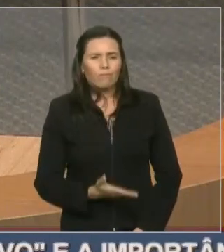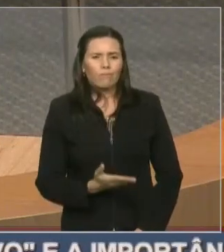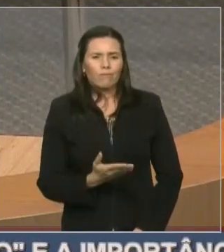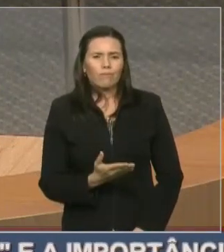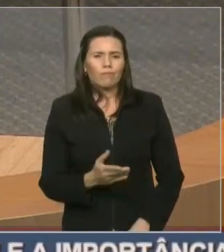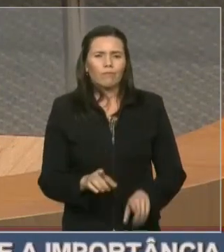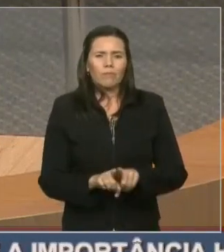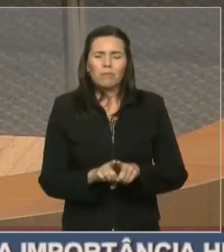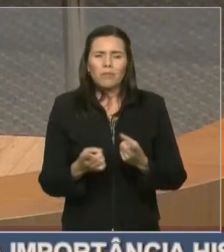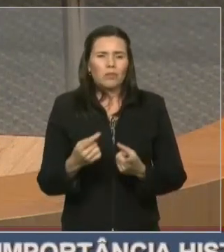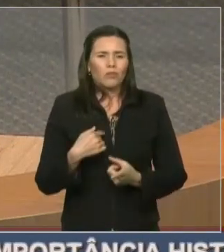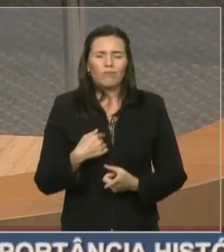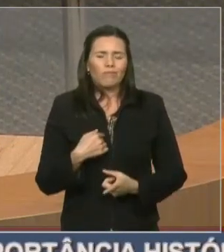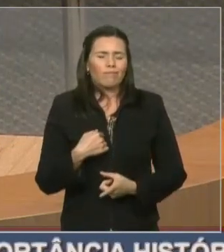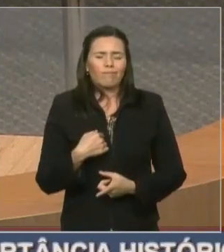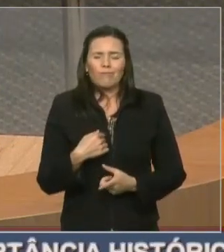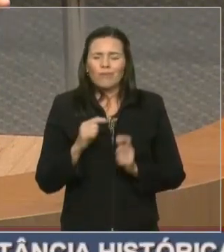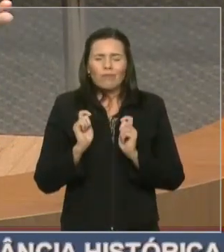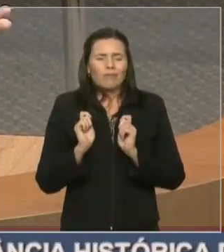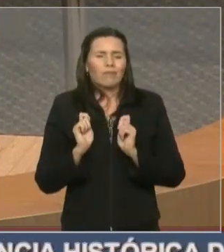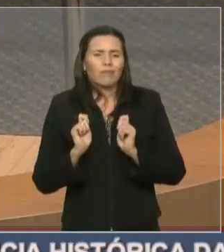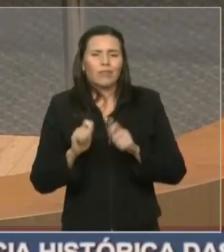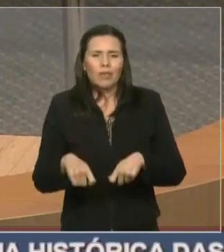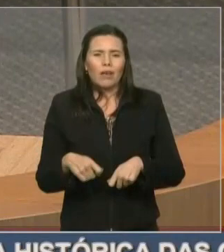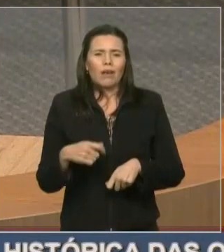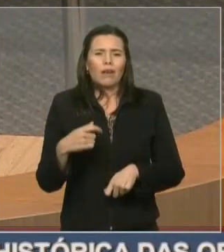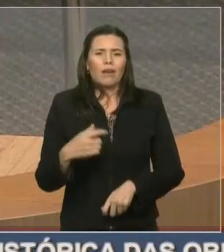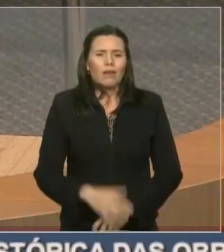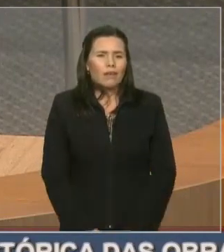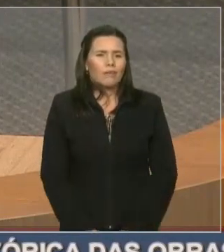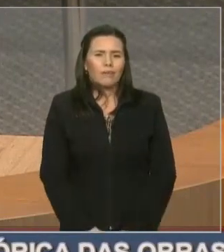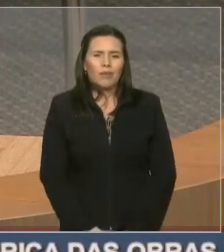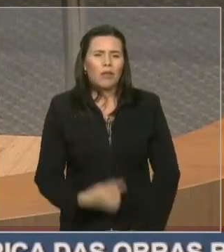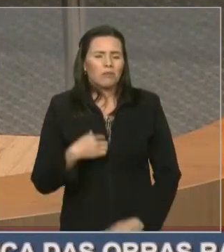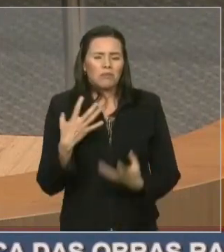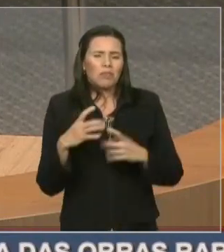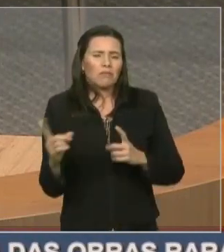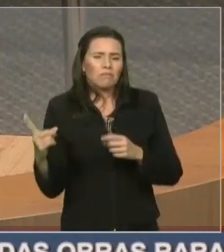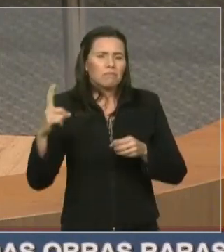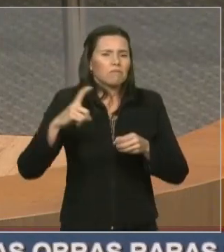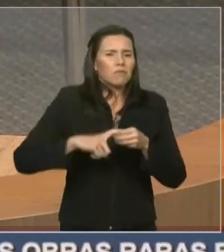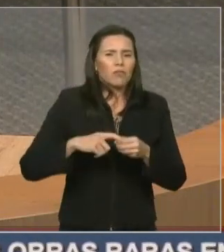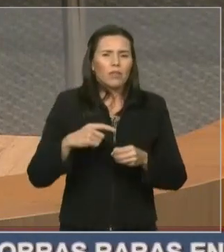meus peitos, não. Foi corrigido. Então, aquilo foi...